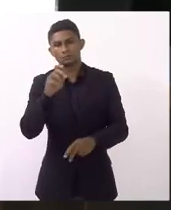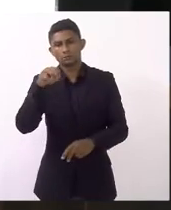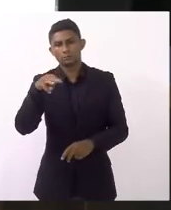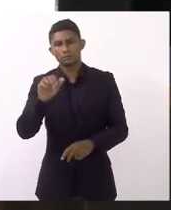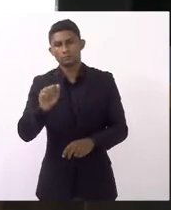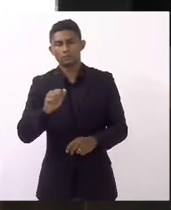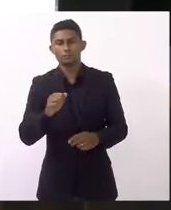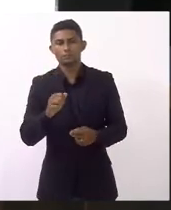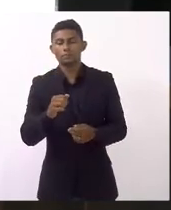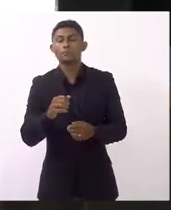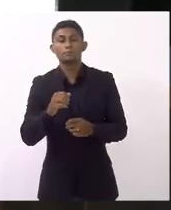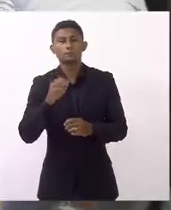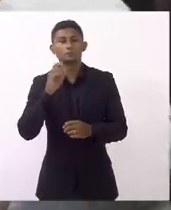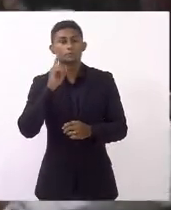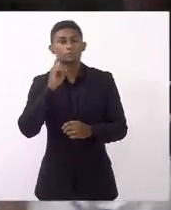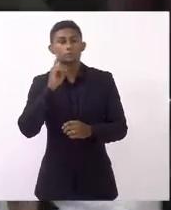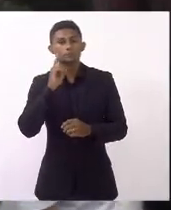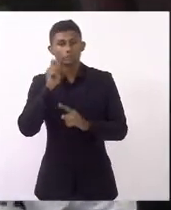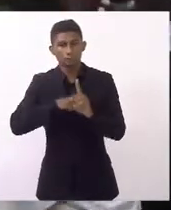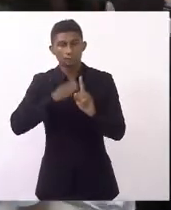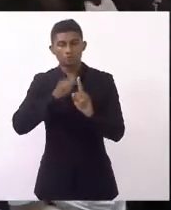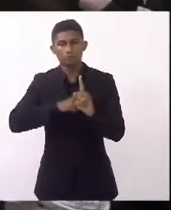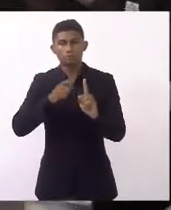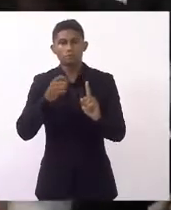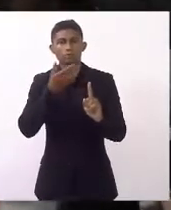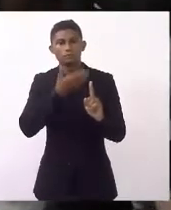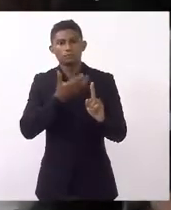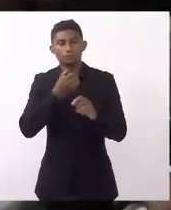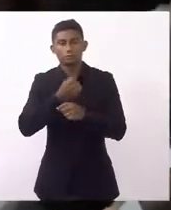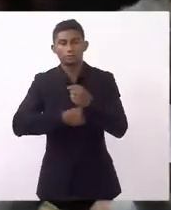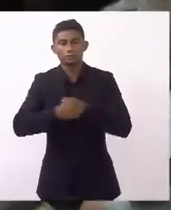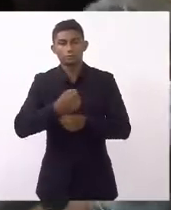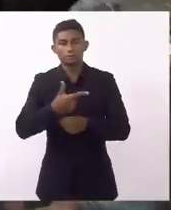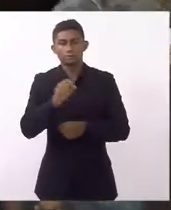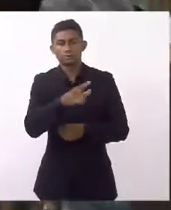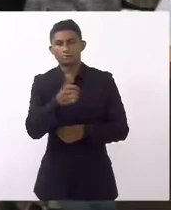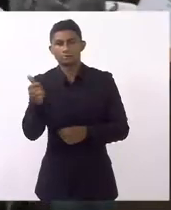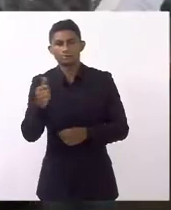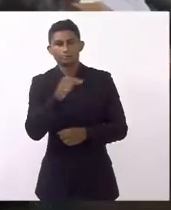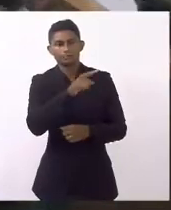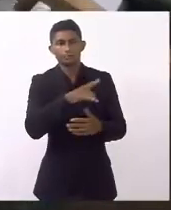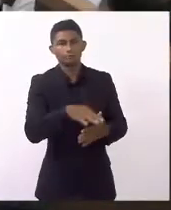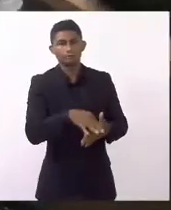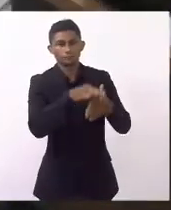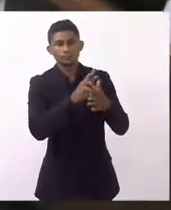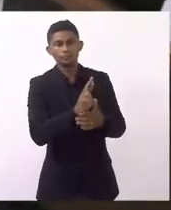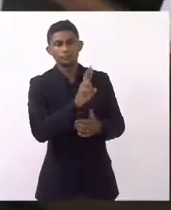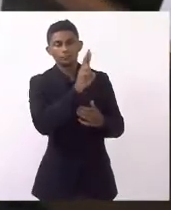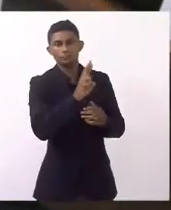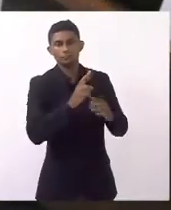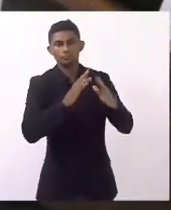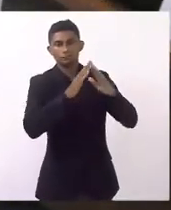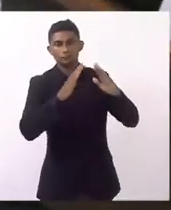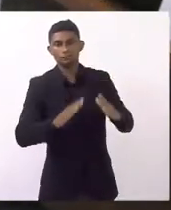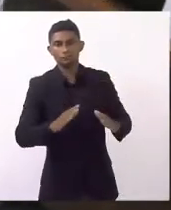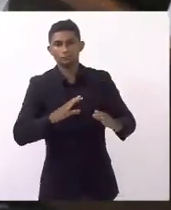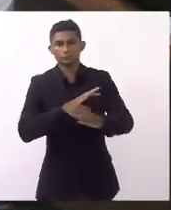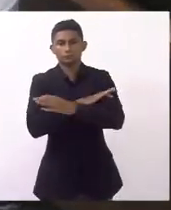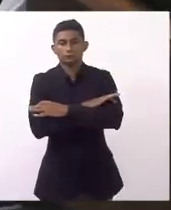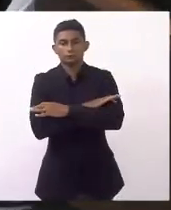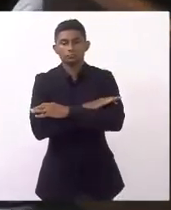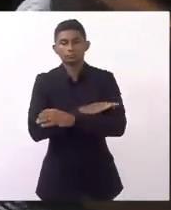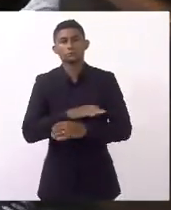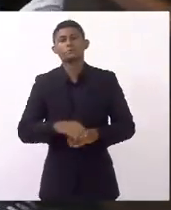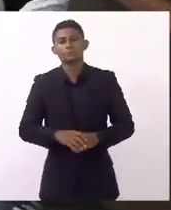realizado em dezembro de 2021 é de dirigente da tenda de Umbanda falangeiros de Luanda